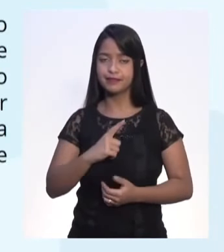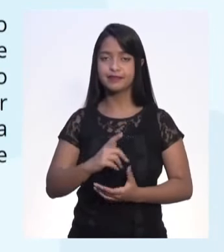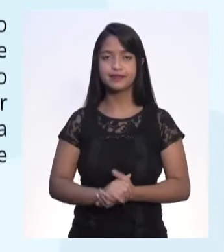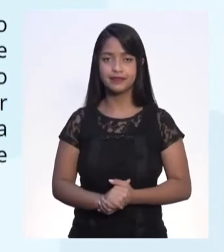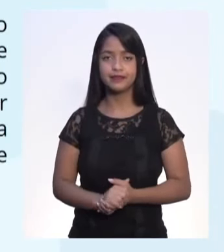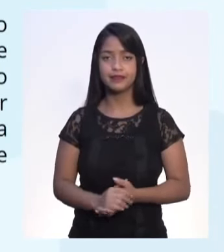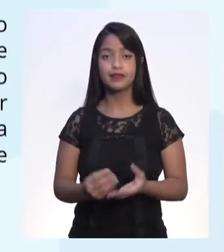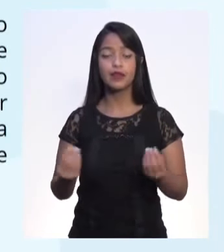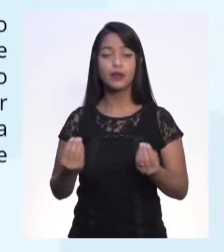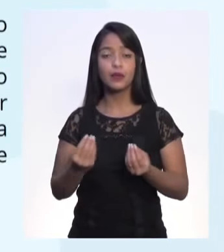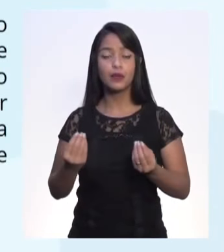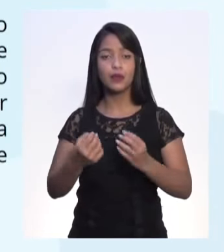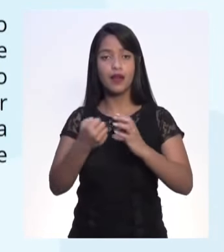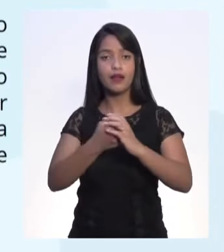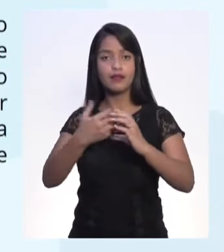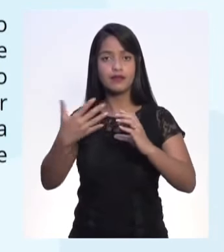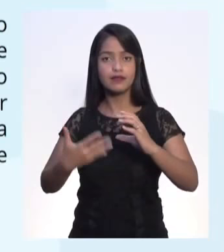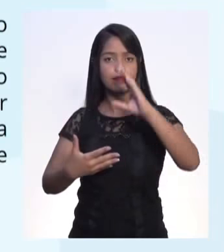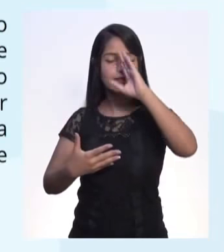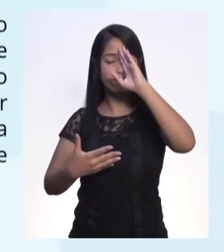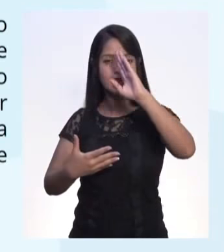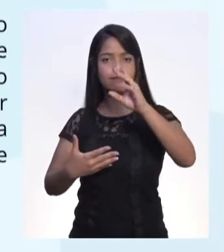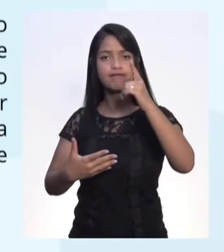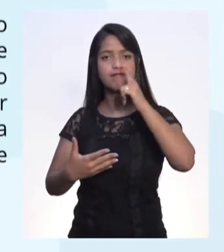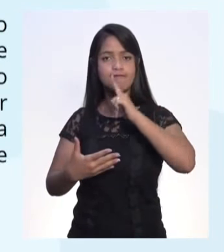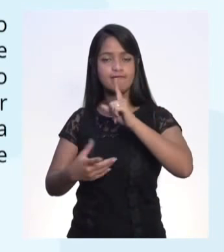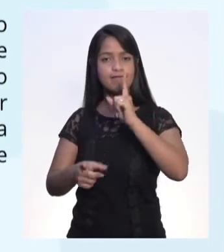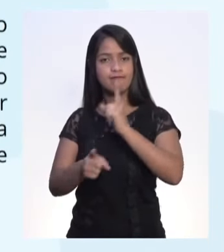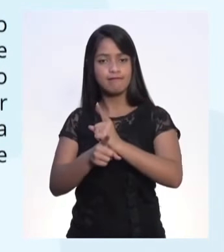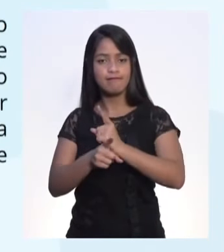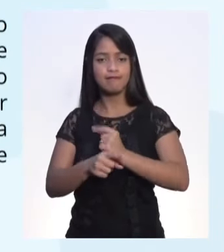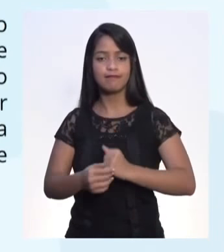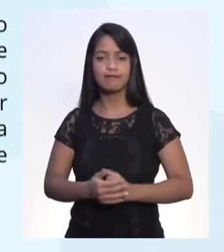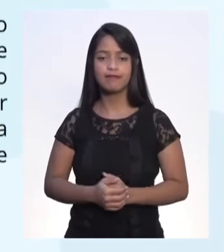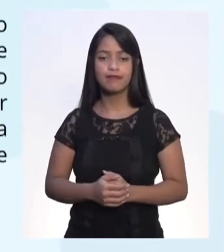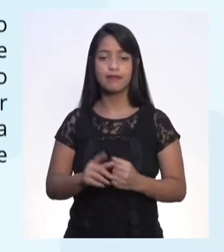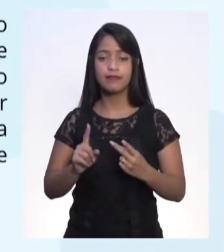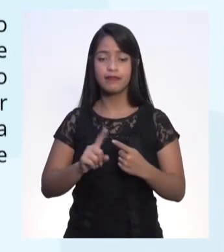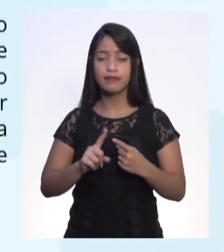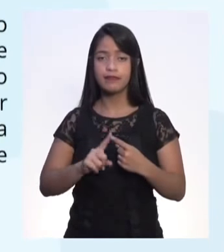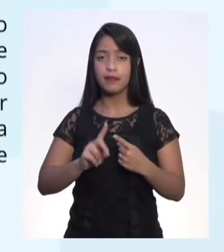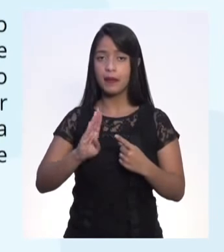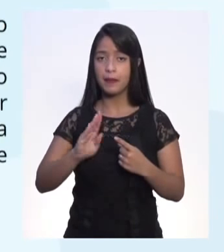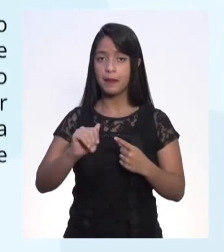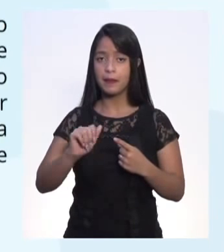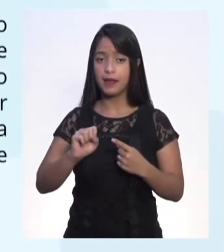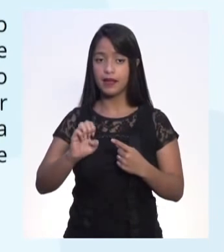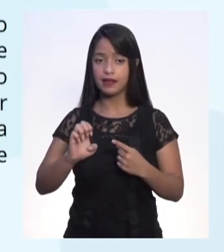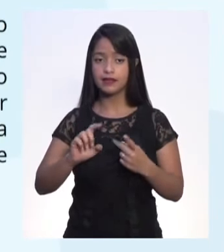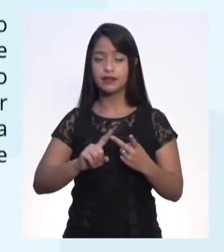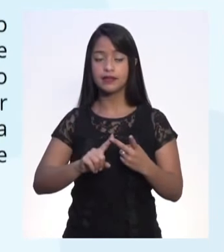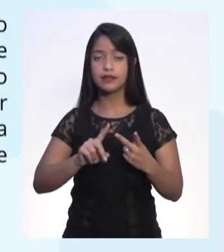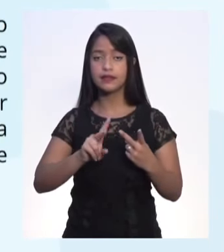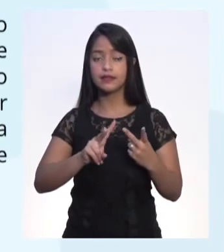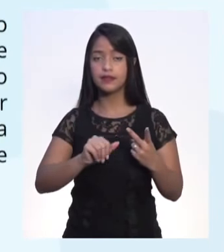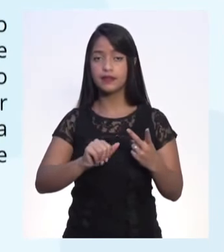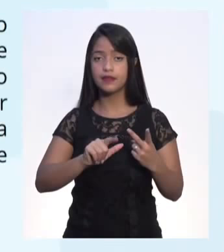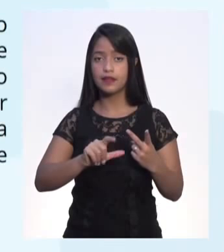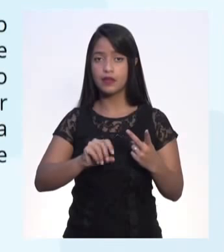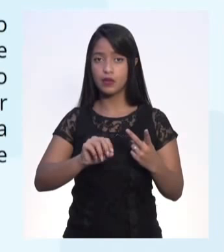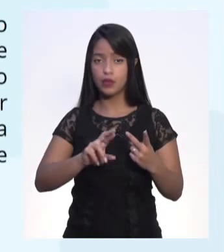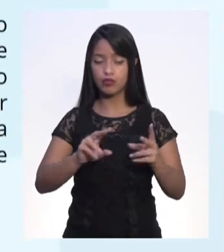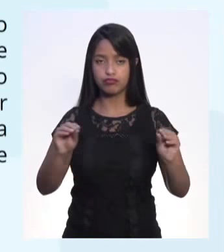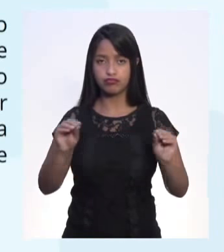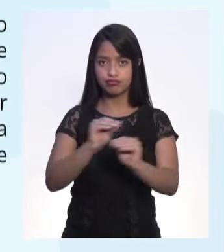suas principais características a base o valor posicional e a função do zero quando ele existe nesse sistema